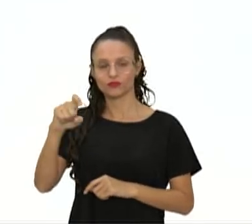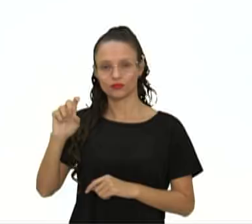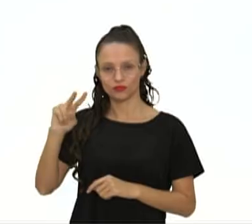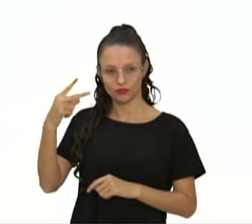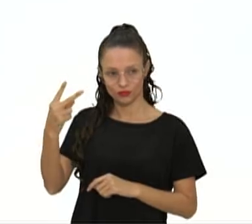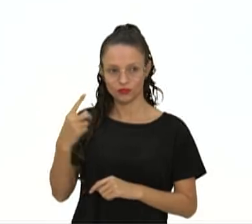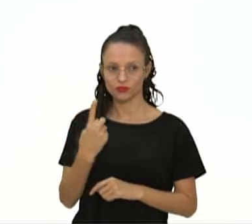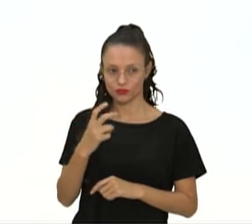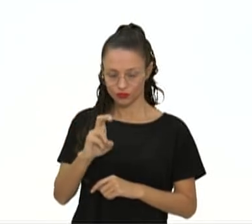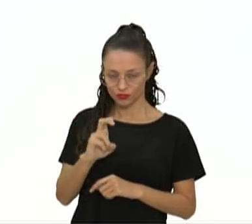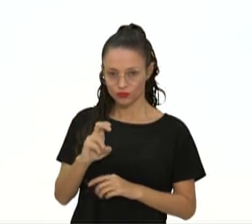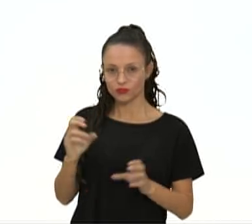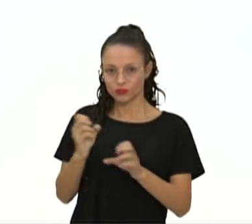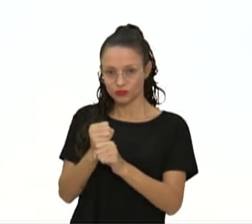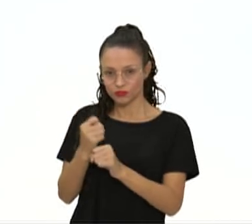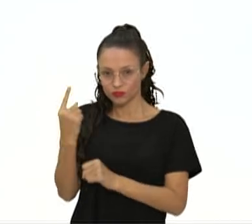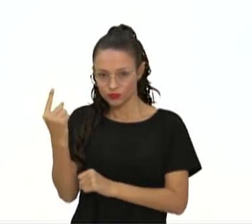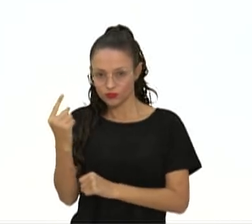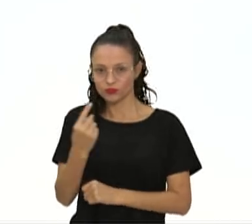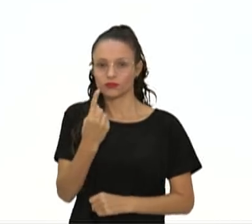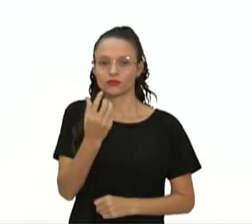1, 16x ao quadrado.